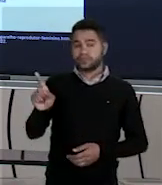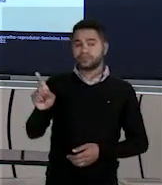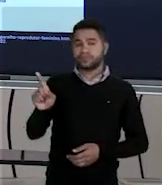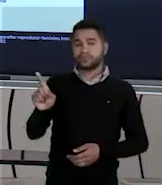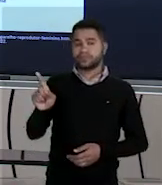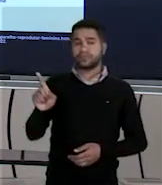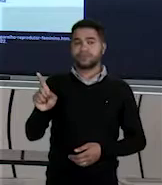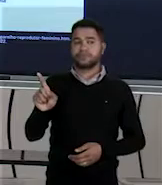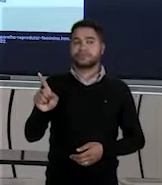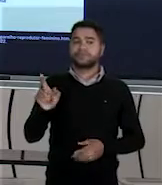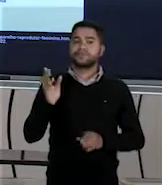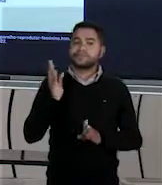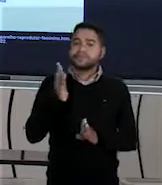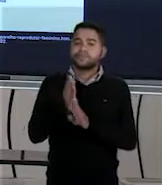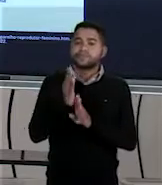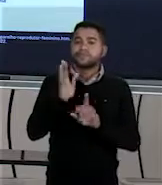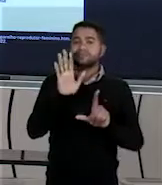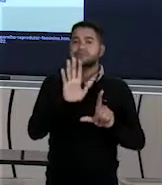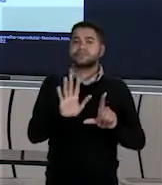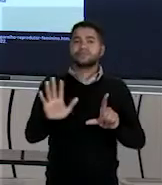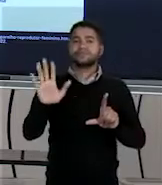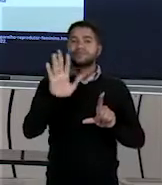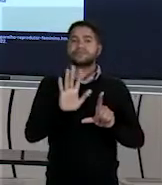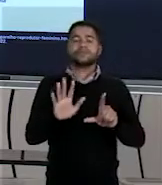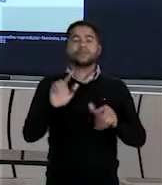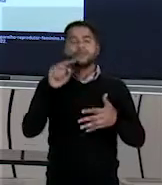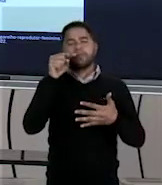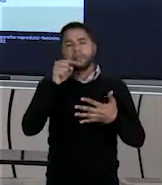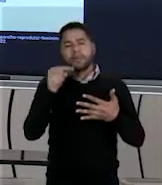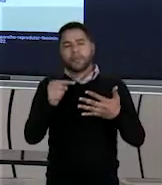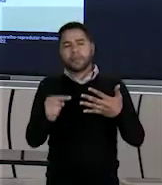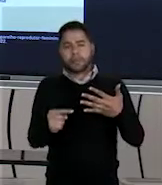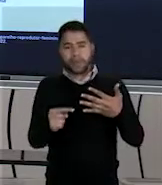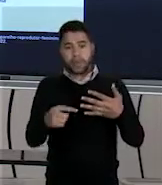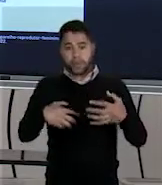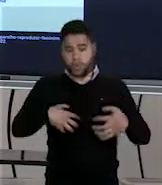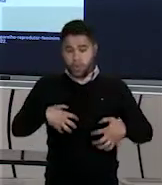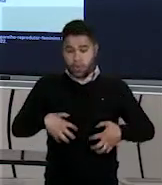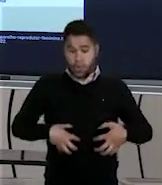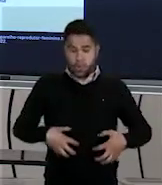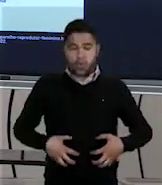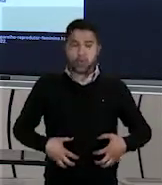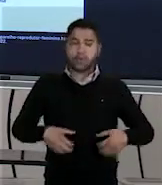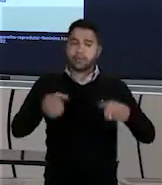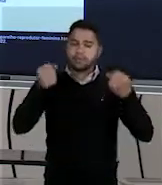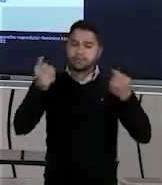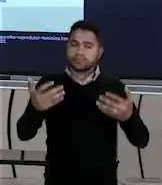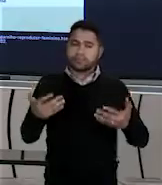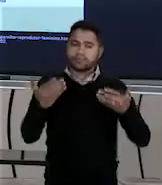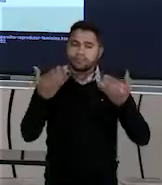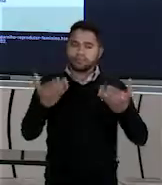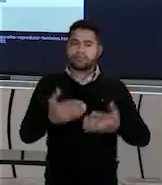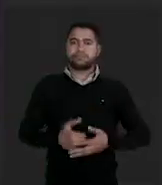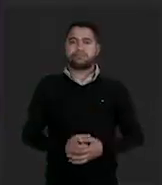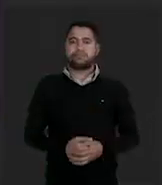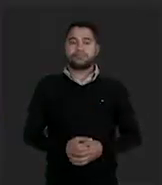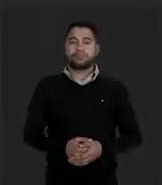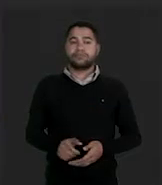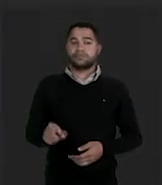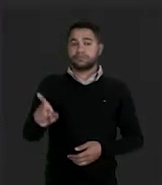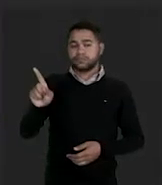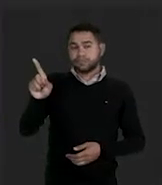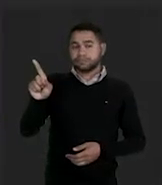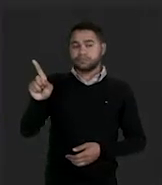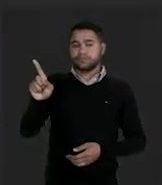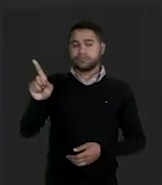vamos descobrir aqui nessa imagem todos esses órgãos que a gente está comentando com vocês. Então, aqui,